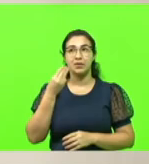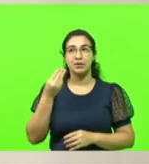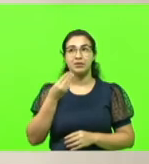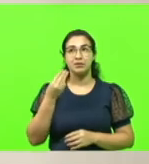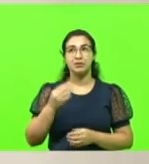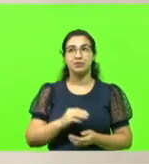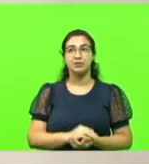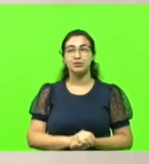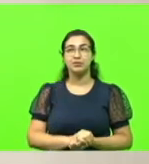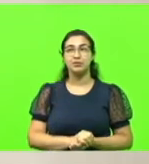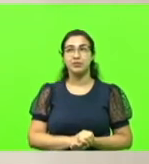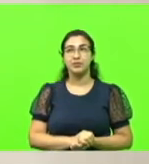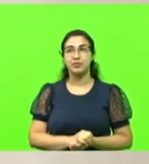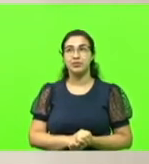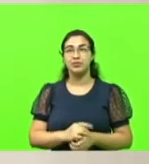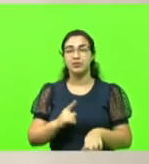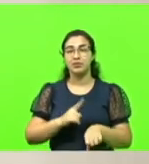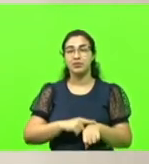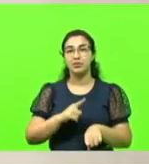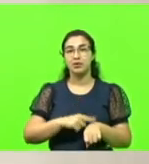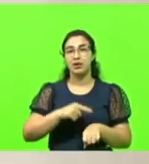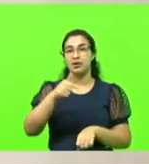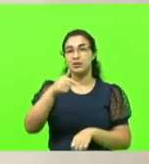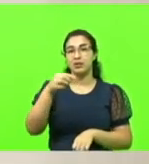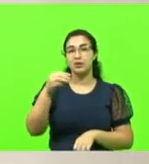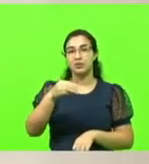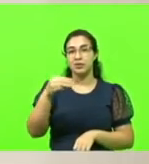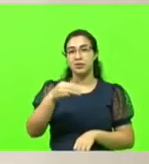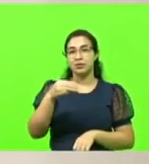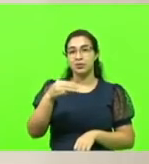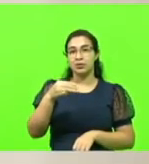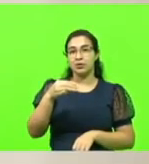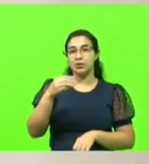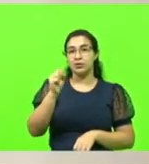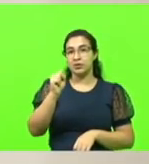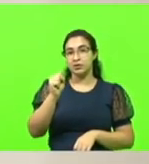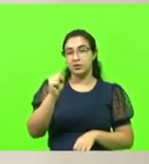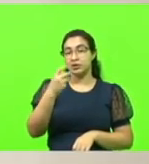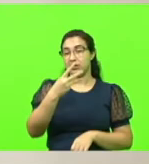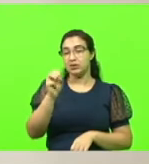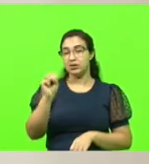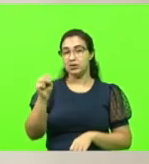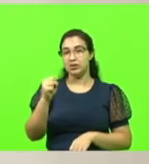Machado, Vossa Excelência terá 7 minutos e 30 segundos, deputado Márcio.